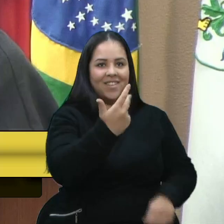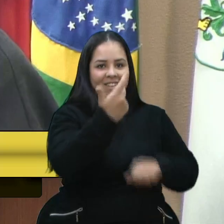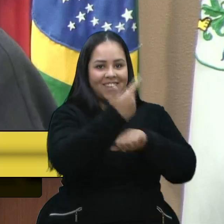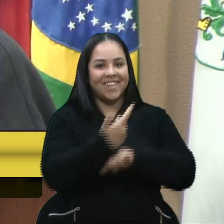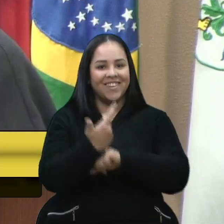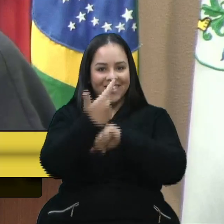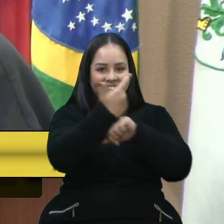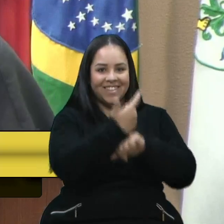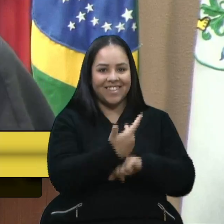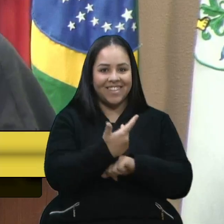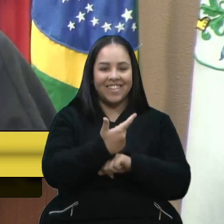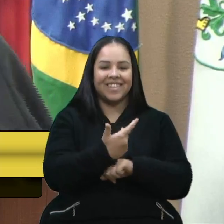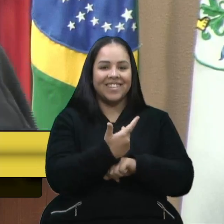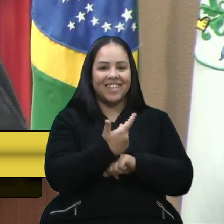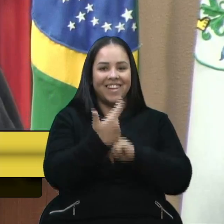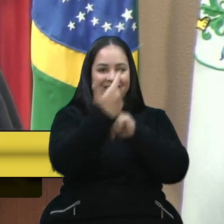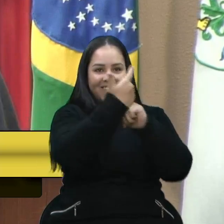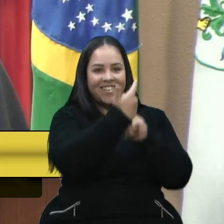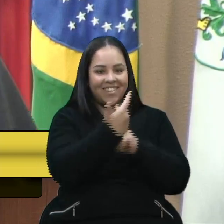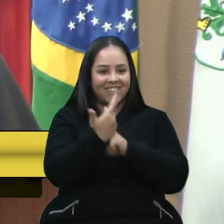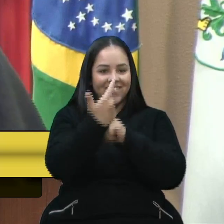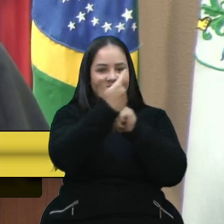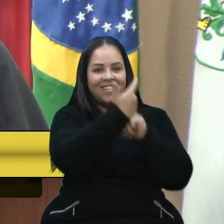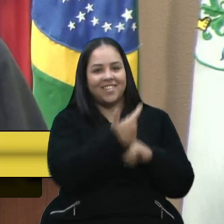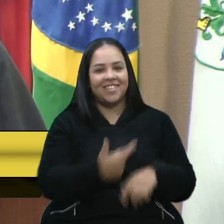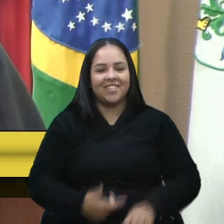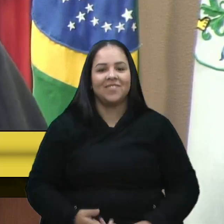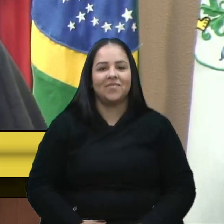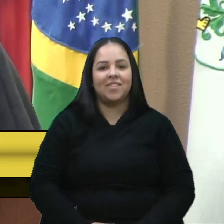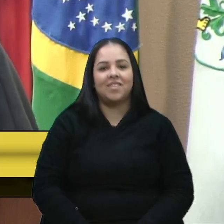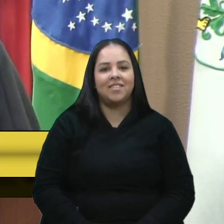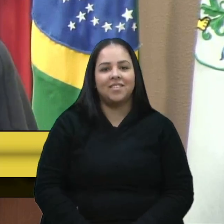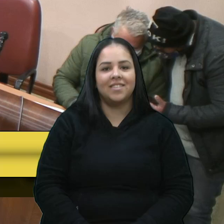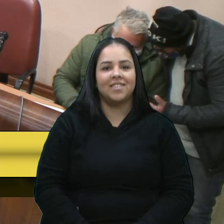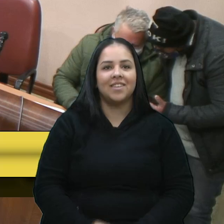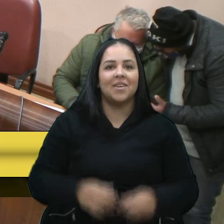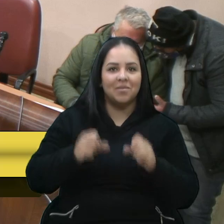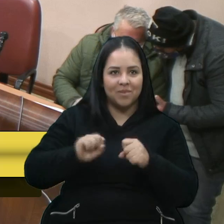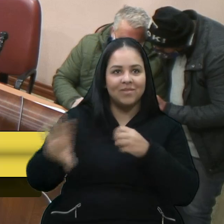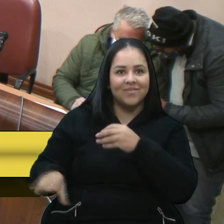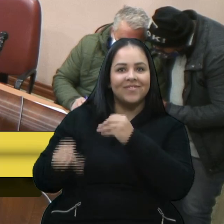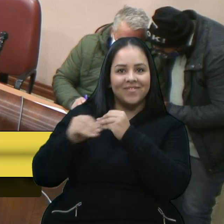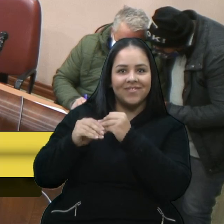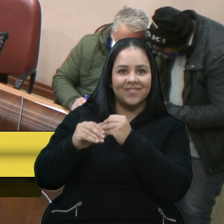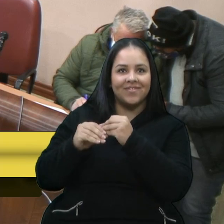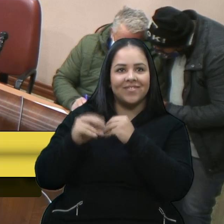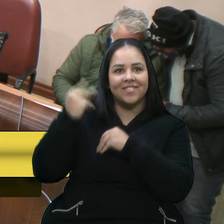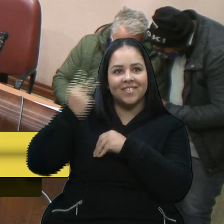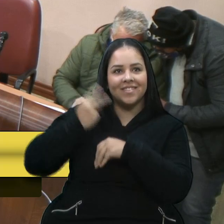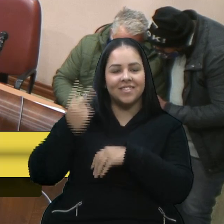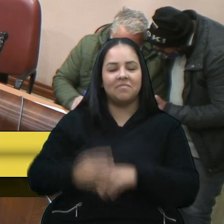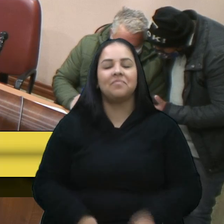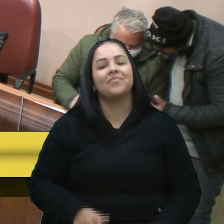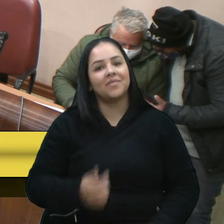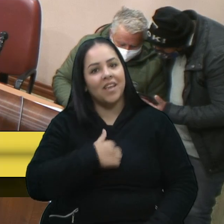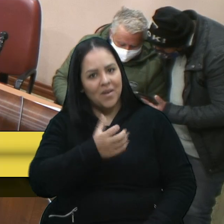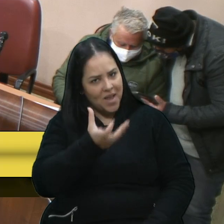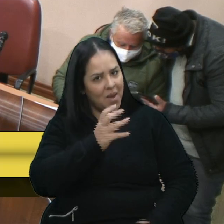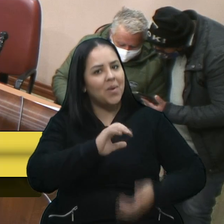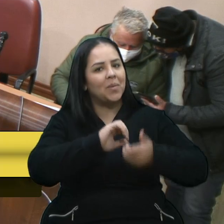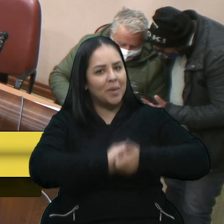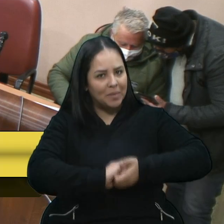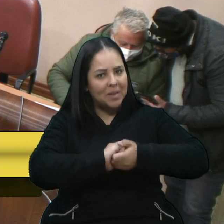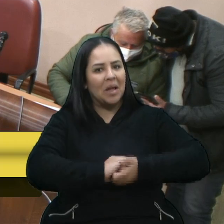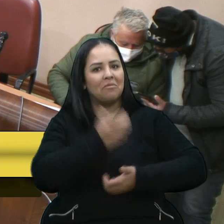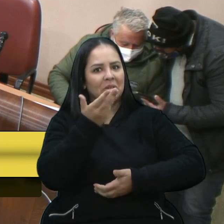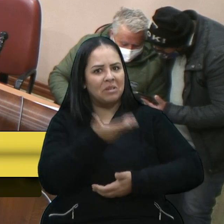da câmera. Permite uma parte, vereador. Vereador, de imediato. Vereadora Estela, quero lhe cumprimentar pelo tema.